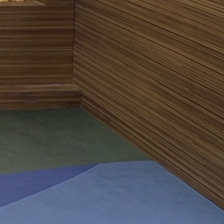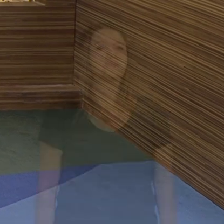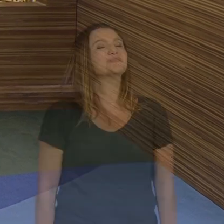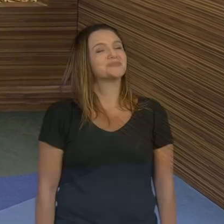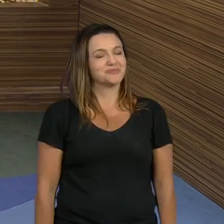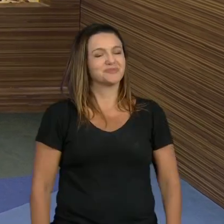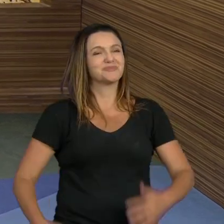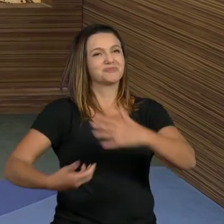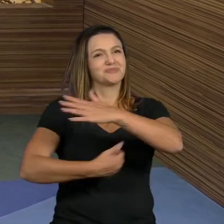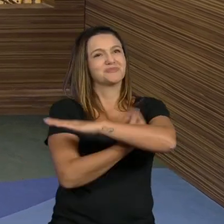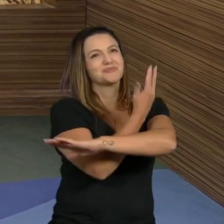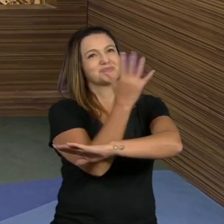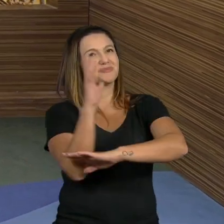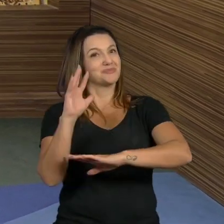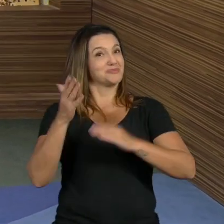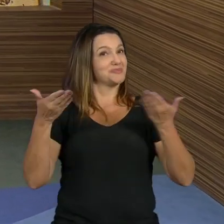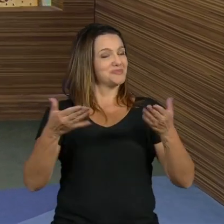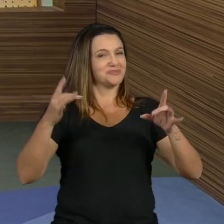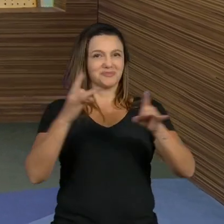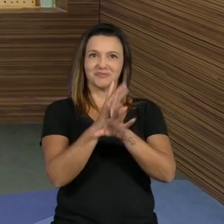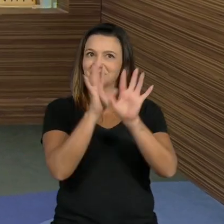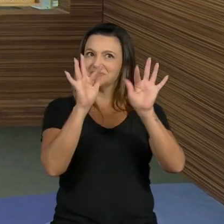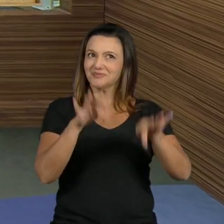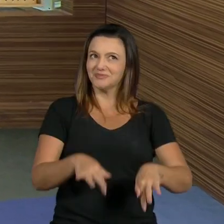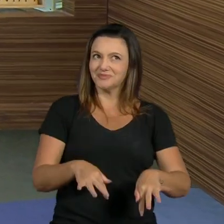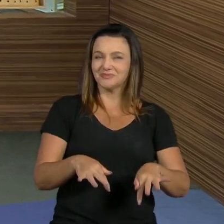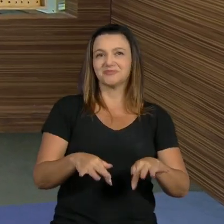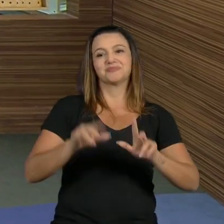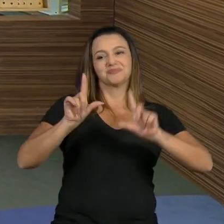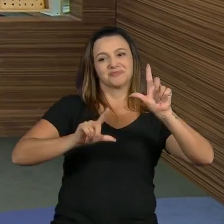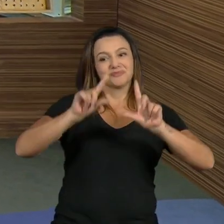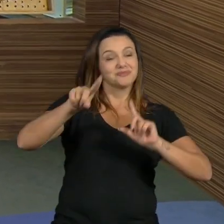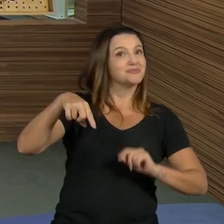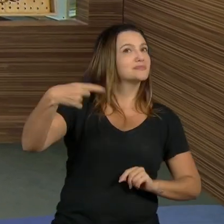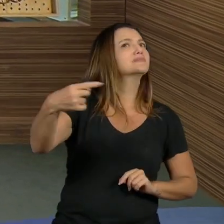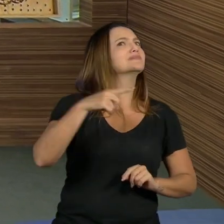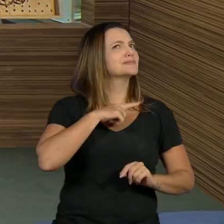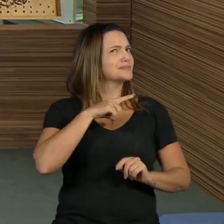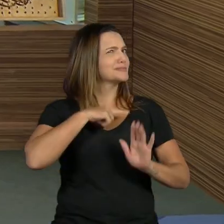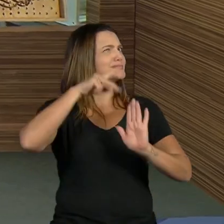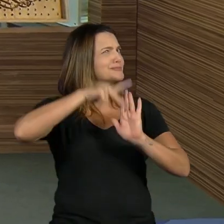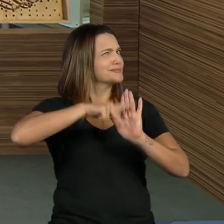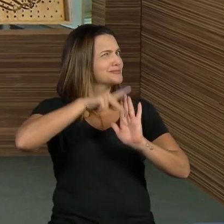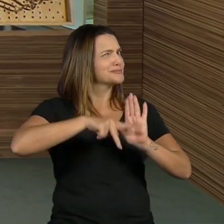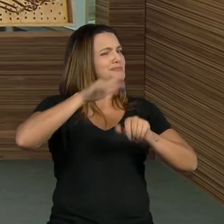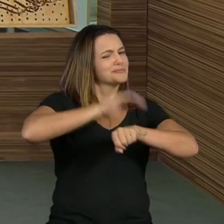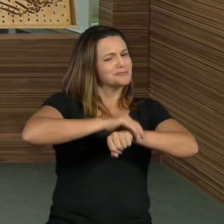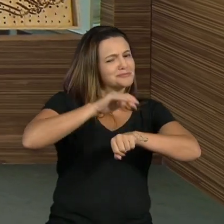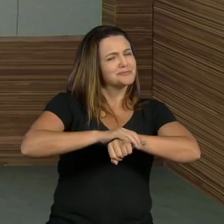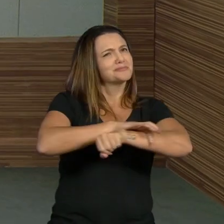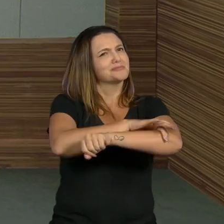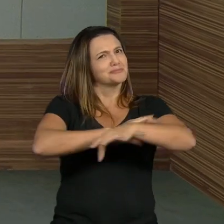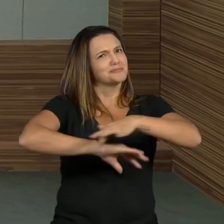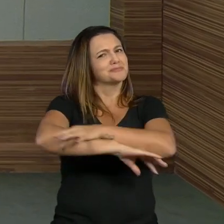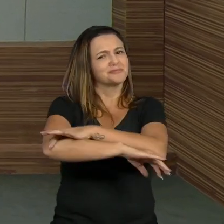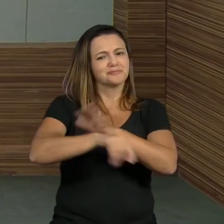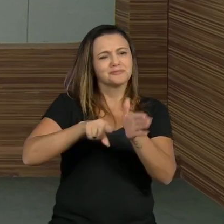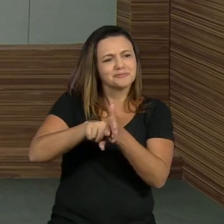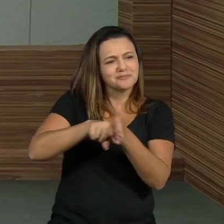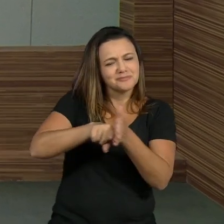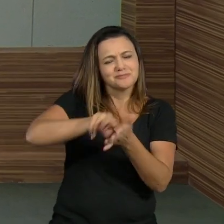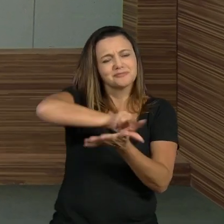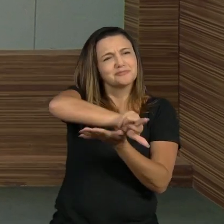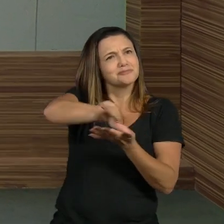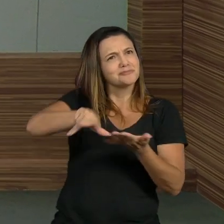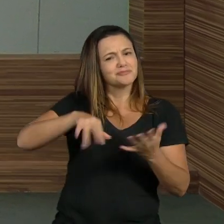O Repórter Eco de hoje termina aqui. No próximo programa tem mais projetos, ações e pesquisas na busca de um mundo